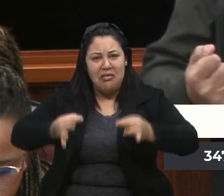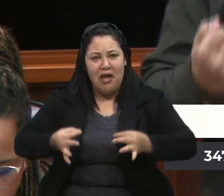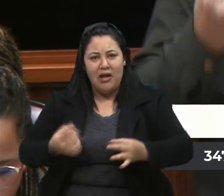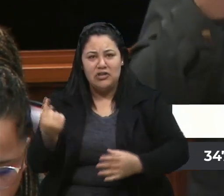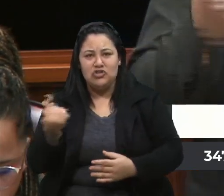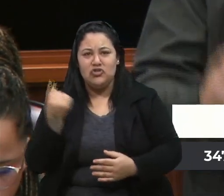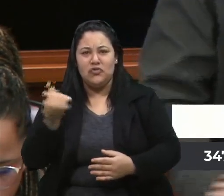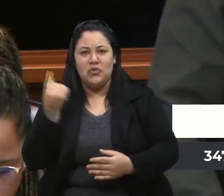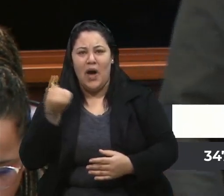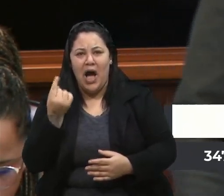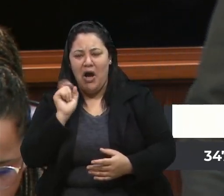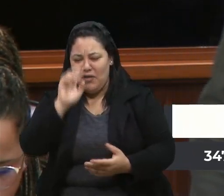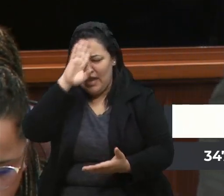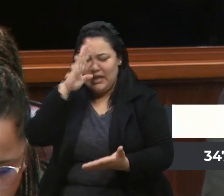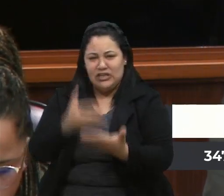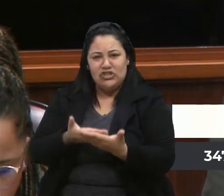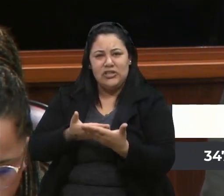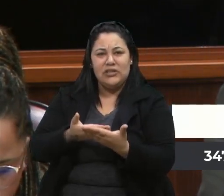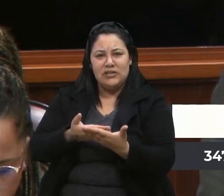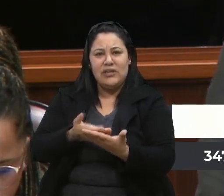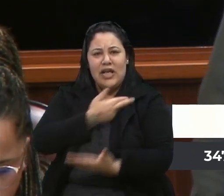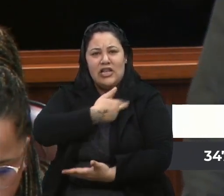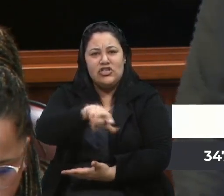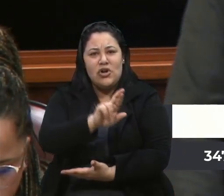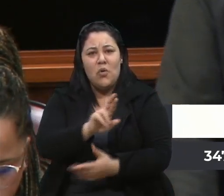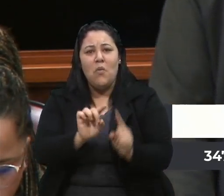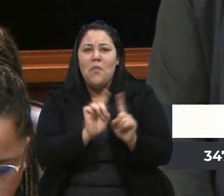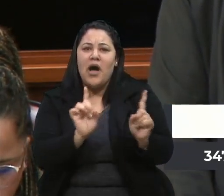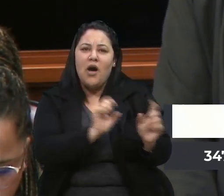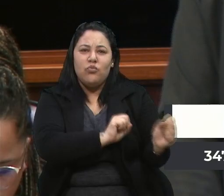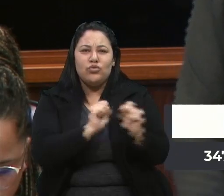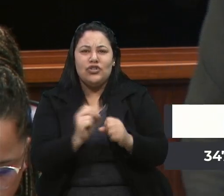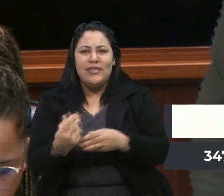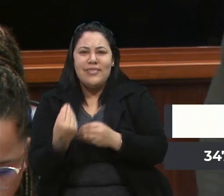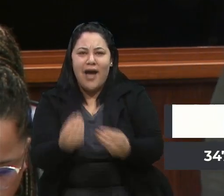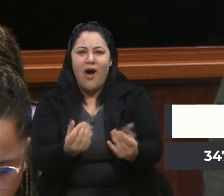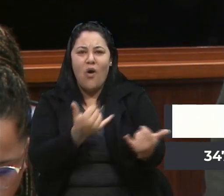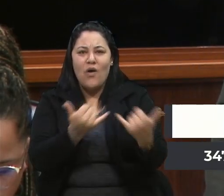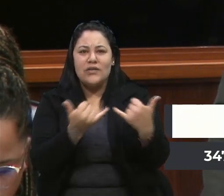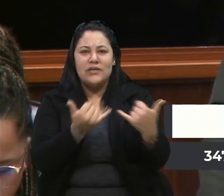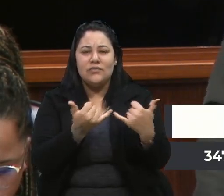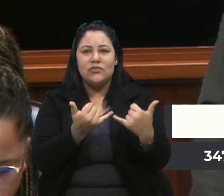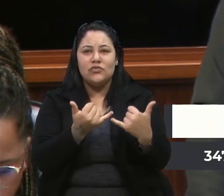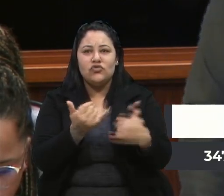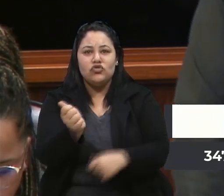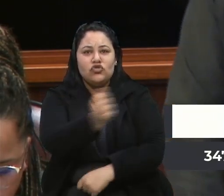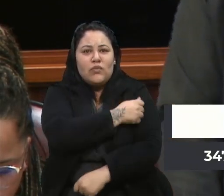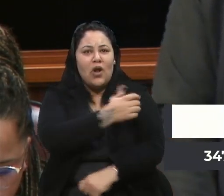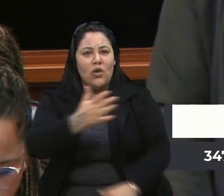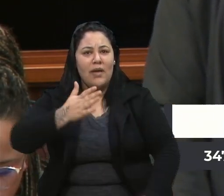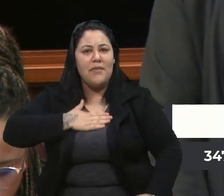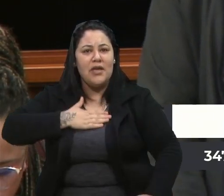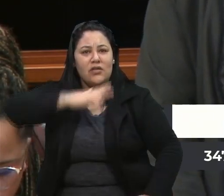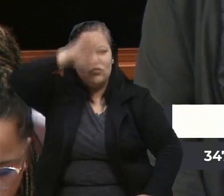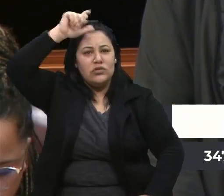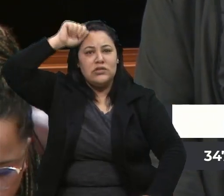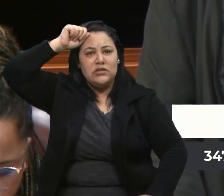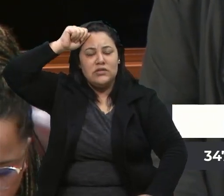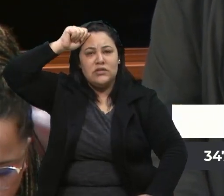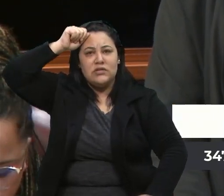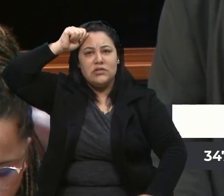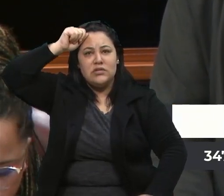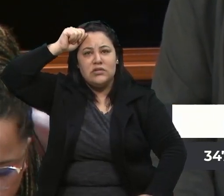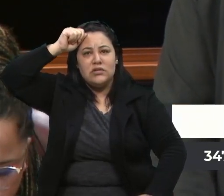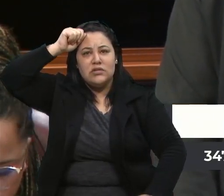seu credo e da sua crença, mas eu poderia trazer um exemplo de uma aluna minha do município que foi estuprada